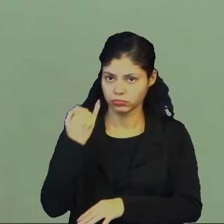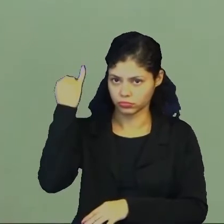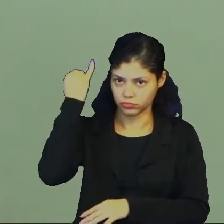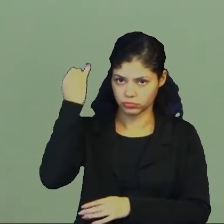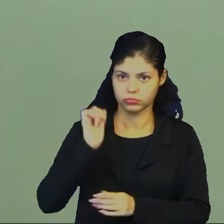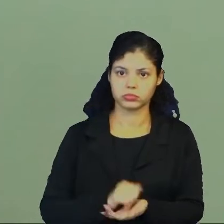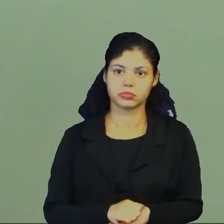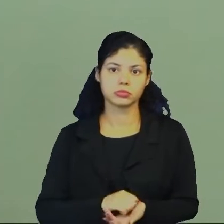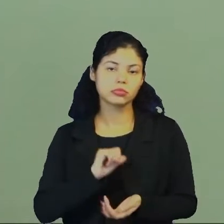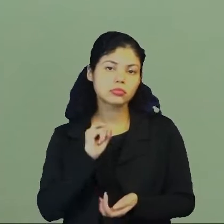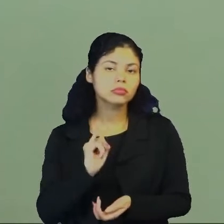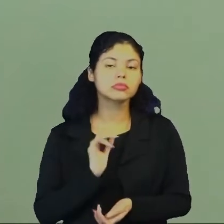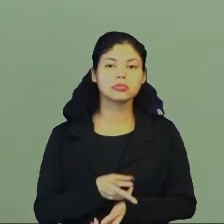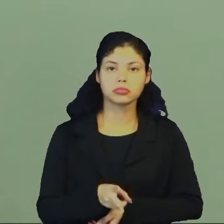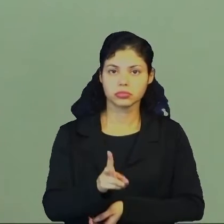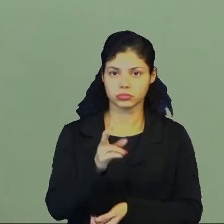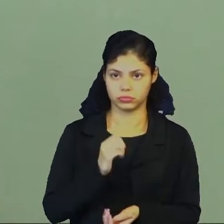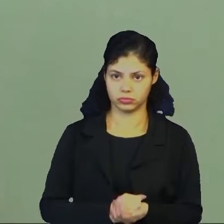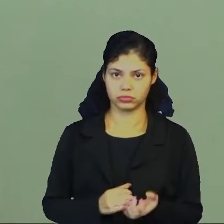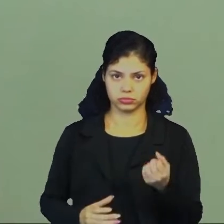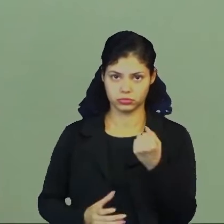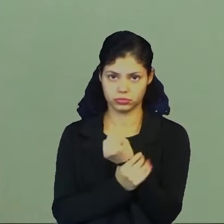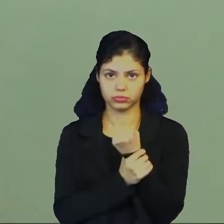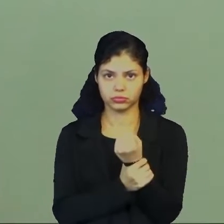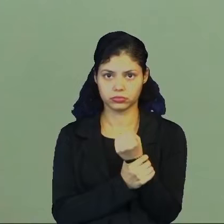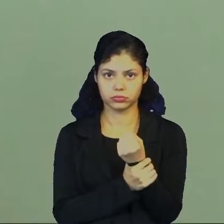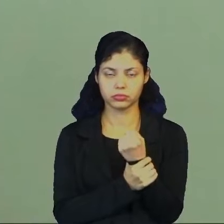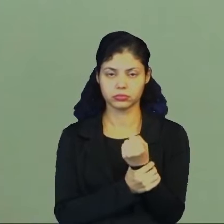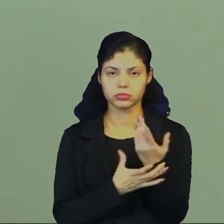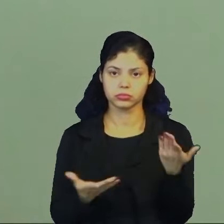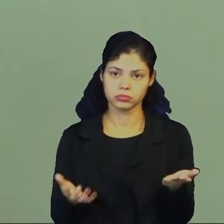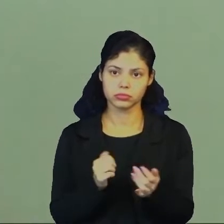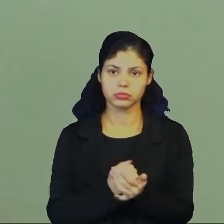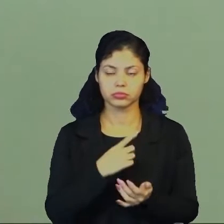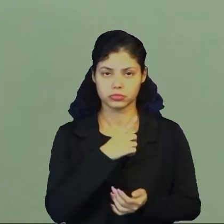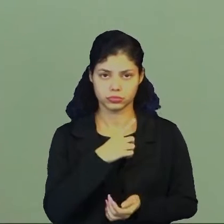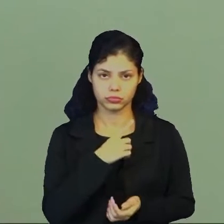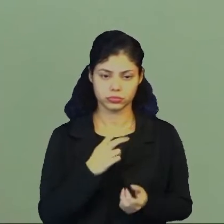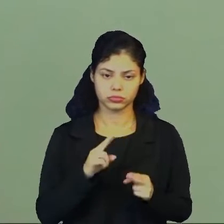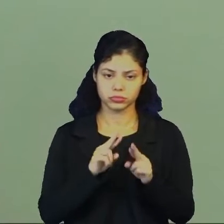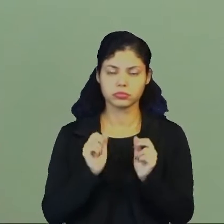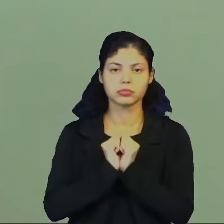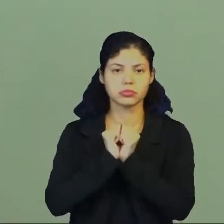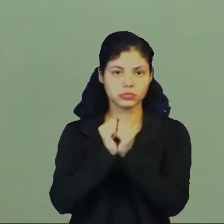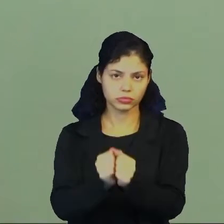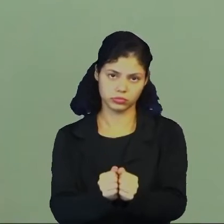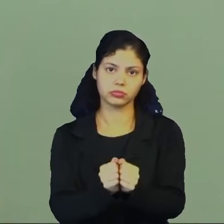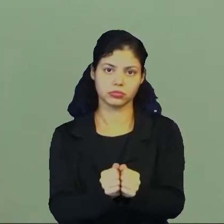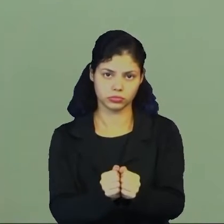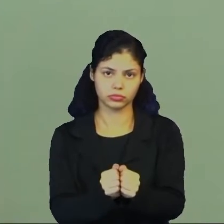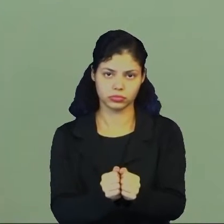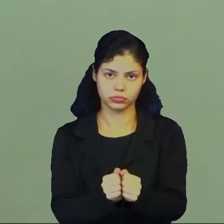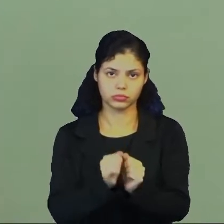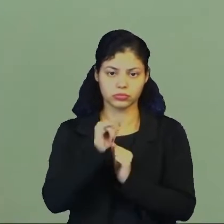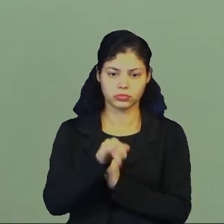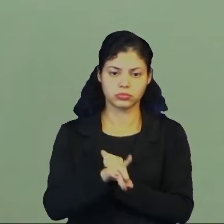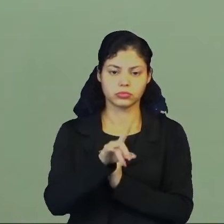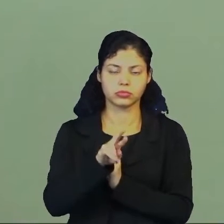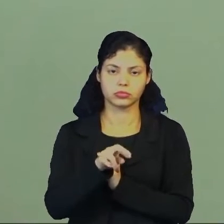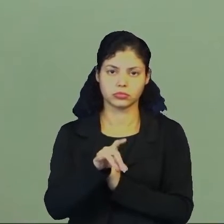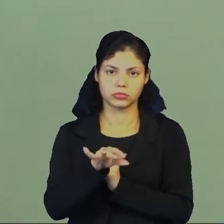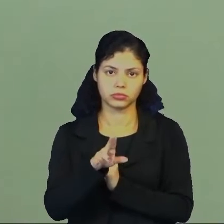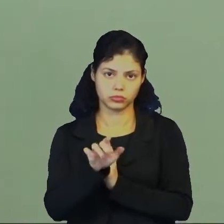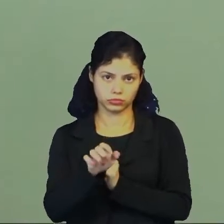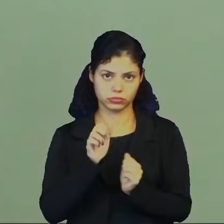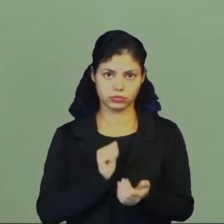importante, né, que se mantenha a proteção, né, que haja a união, a proteção dessa dignidade. Que